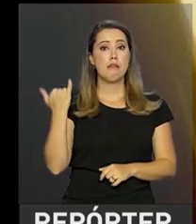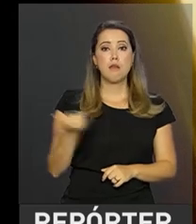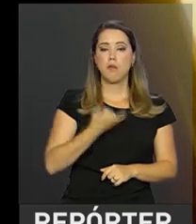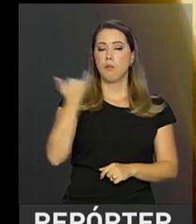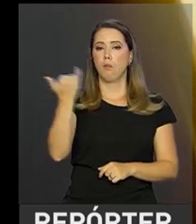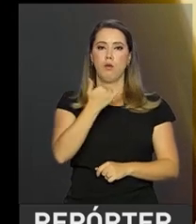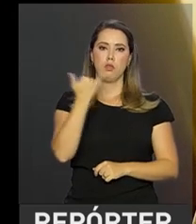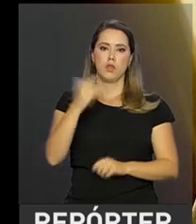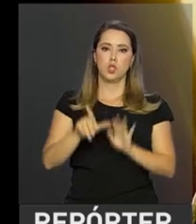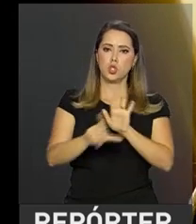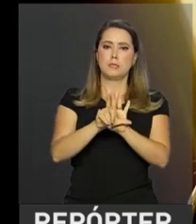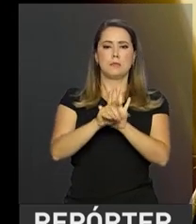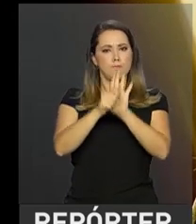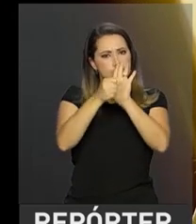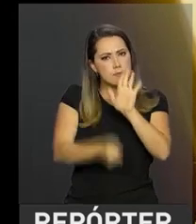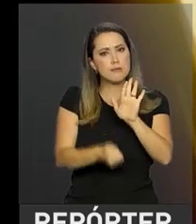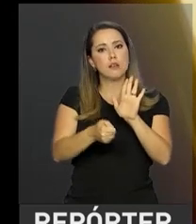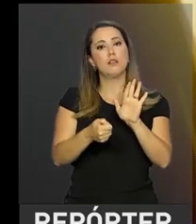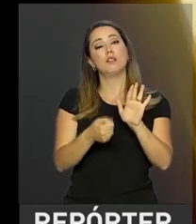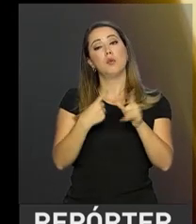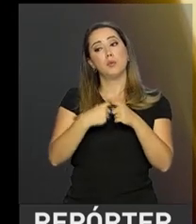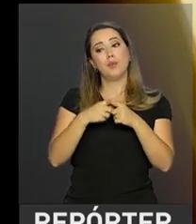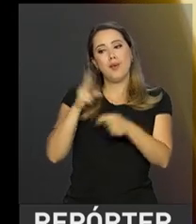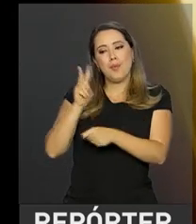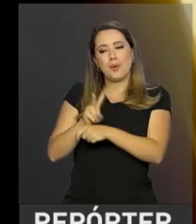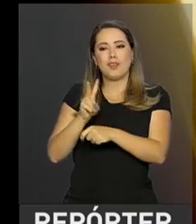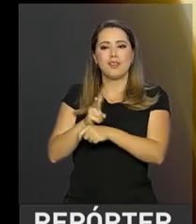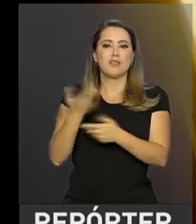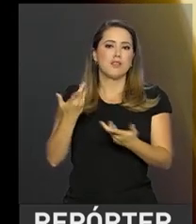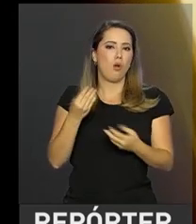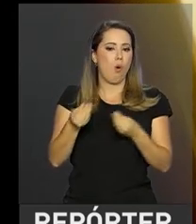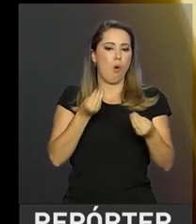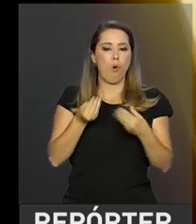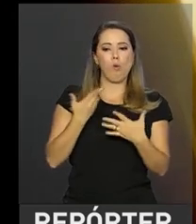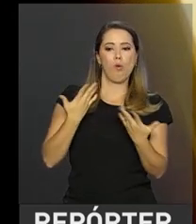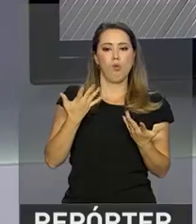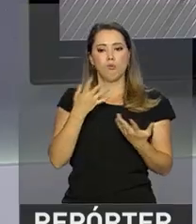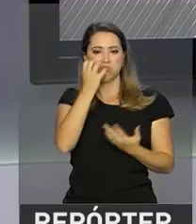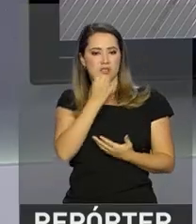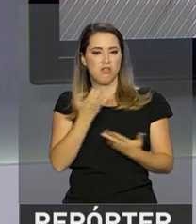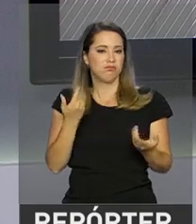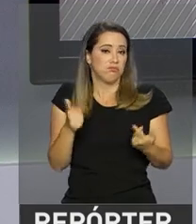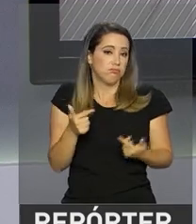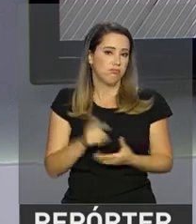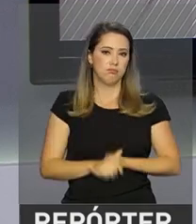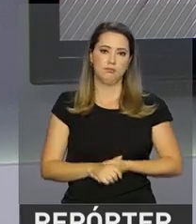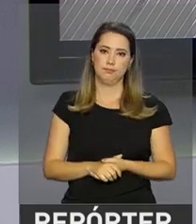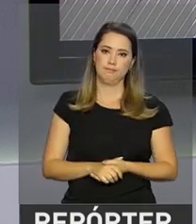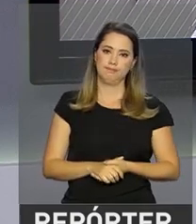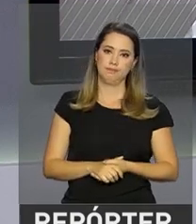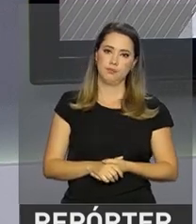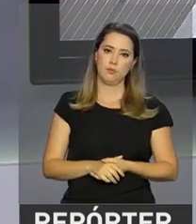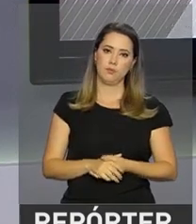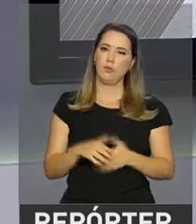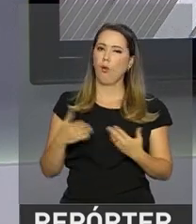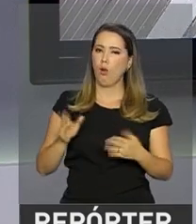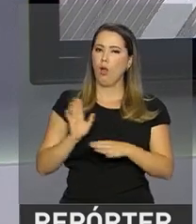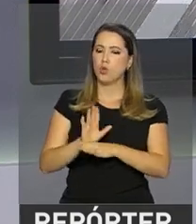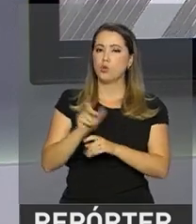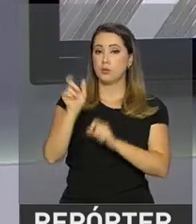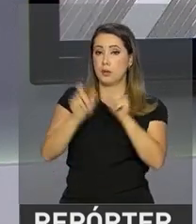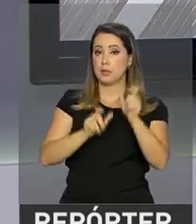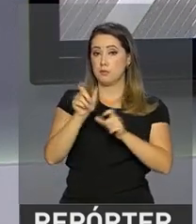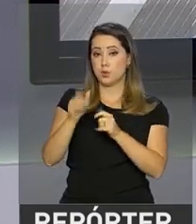da lei porque eu acredito que a medida protetiva até então ela não era levado a sério uma forma de ajudar os refugiados